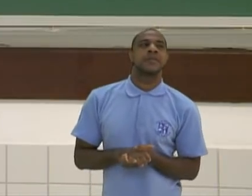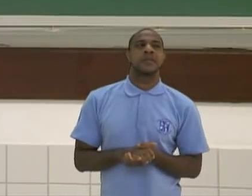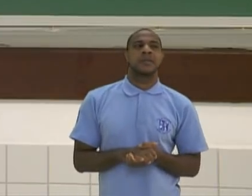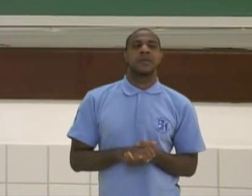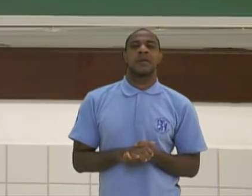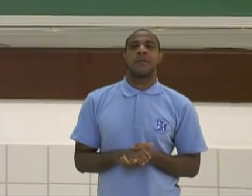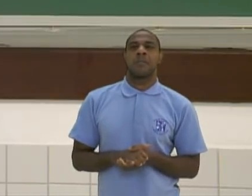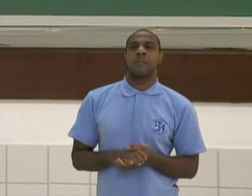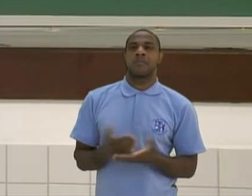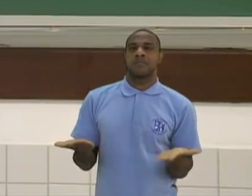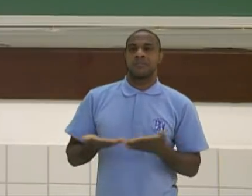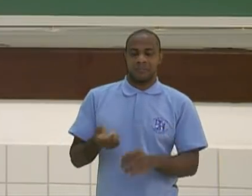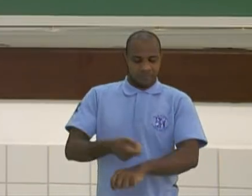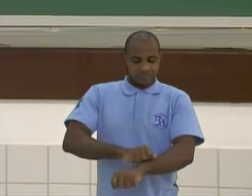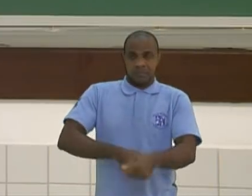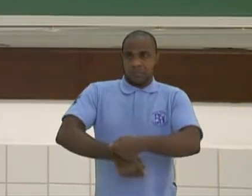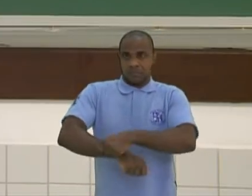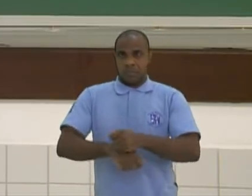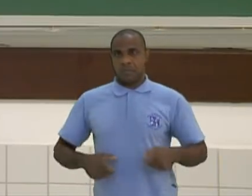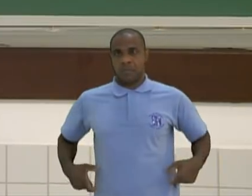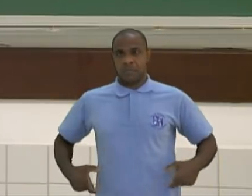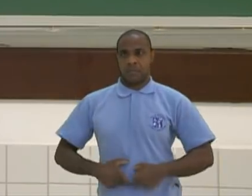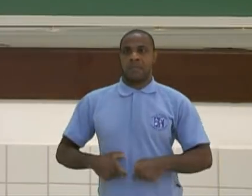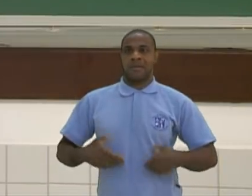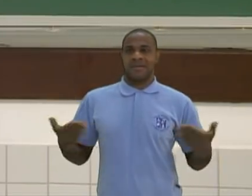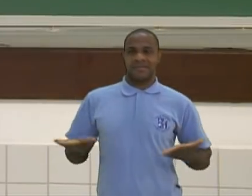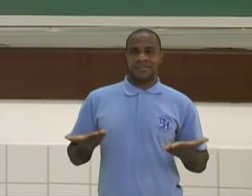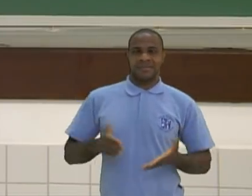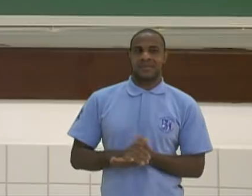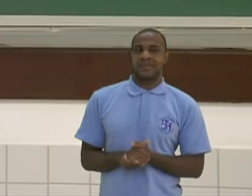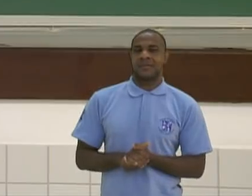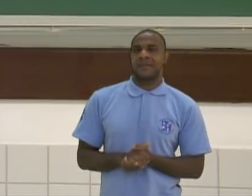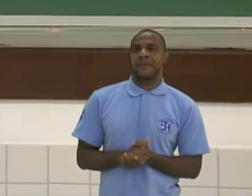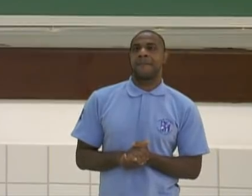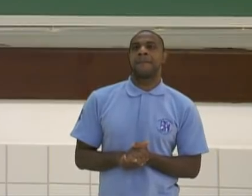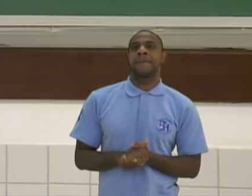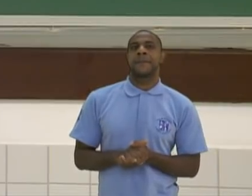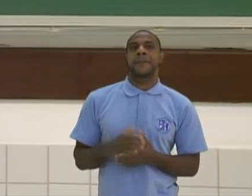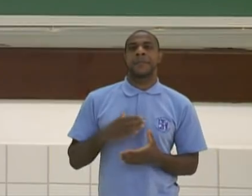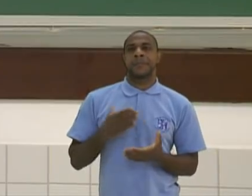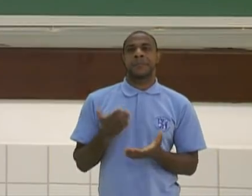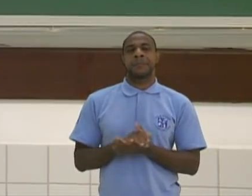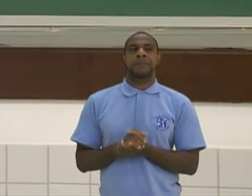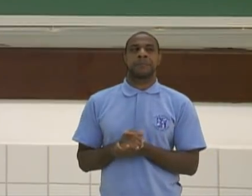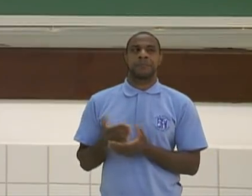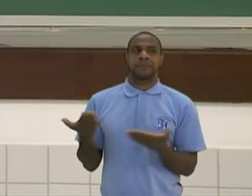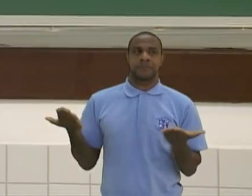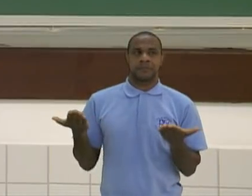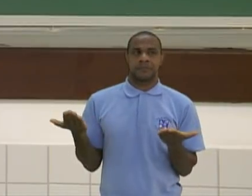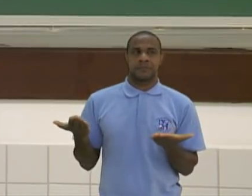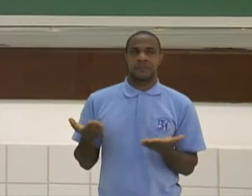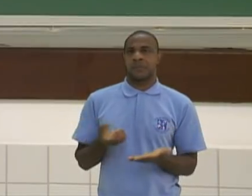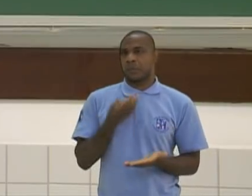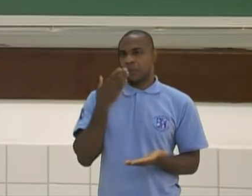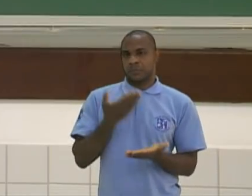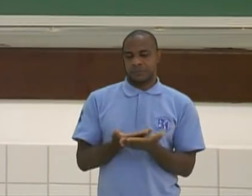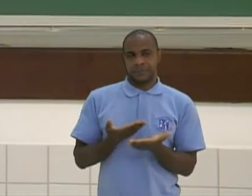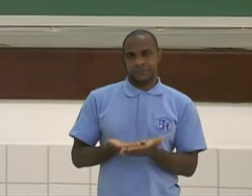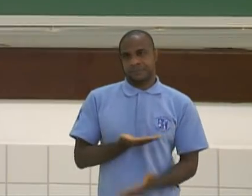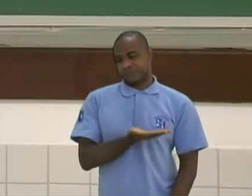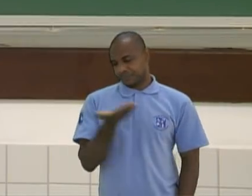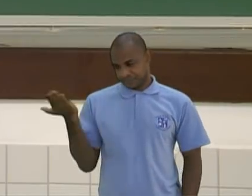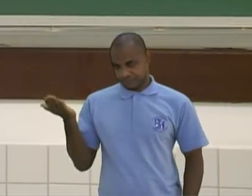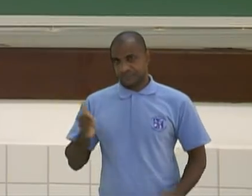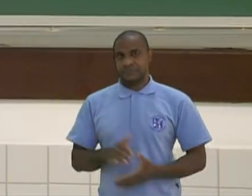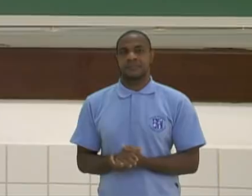antigos, dobrem as mangas, apertem os cintos, recure-se na poltrona, embarque nessa. Um ótimo estudo para todos nós,